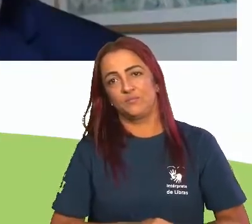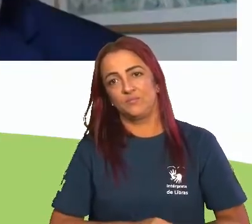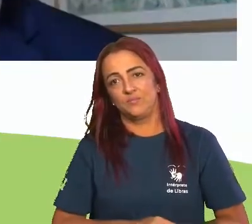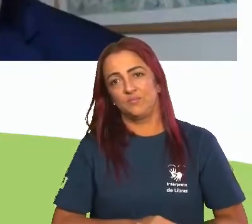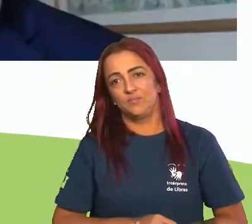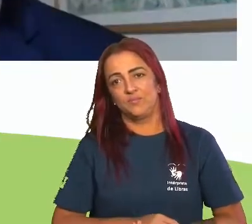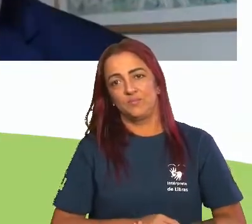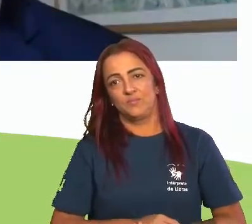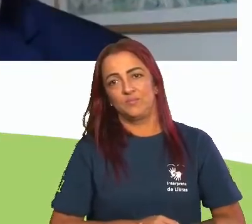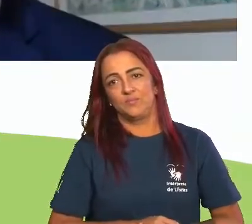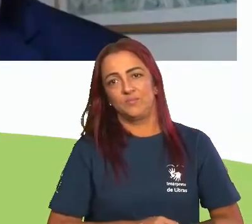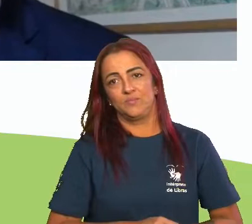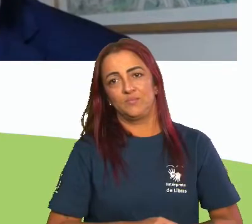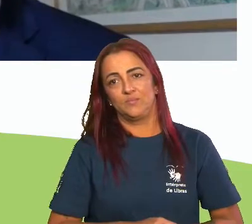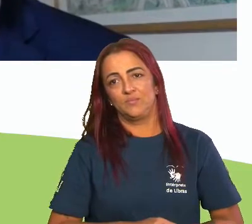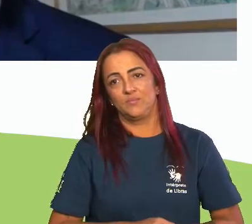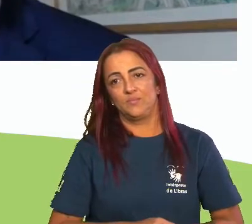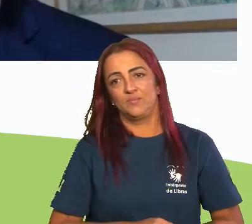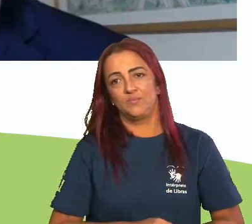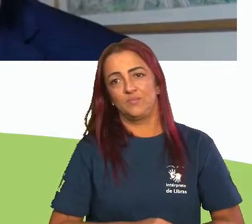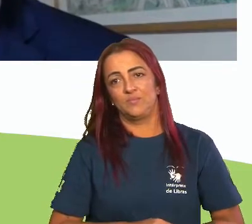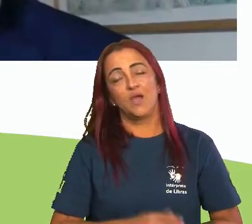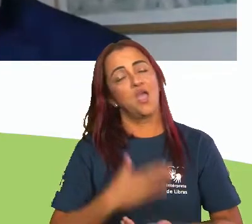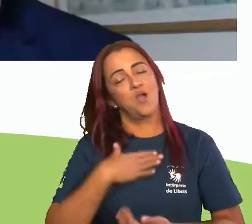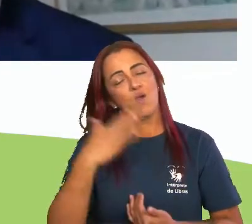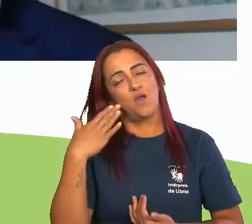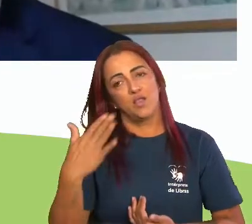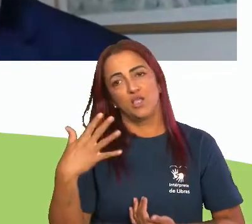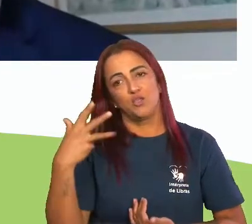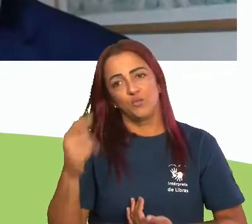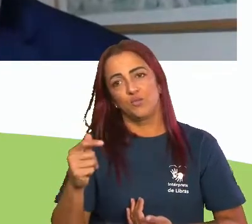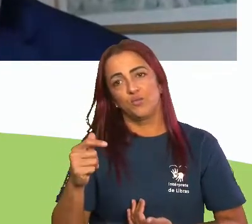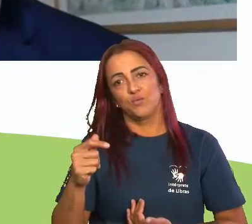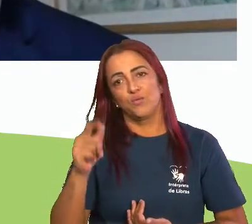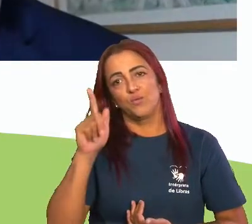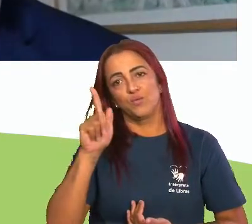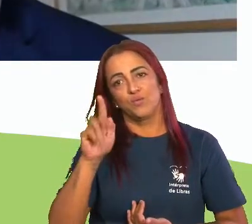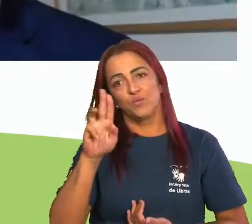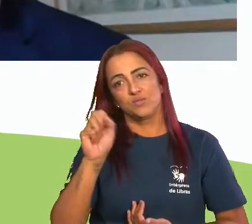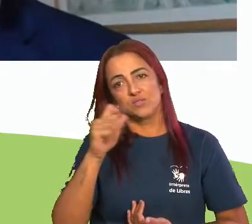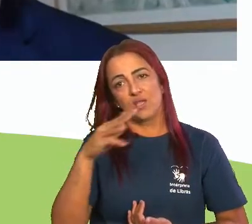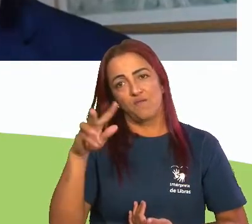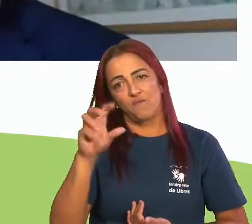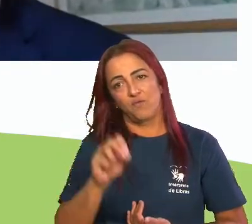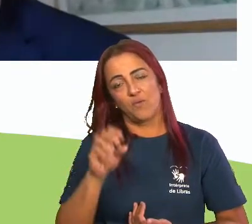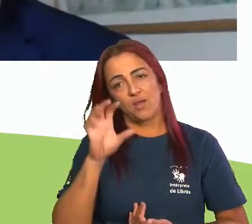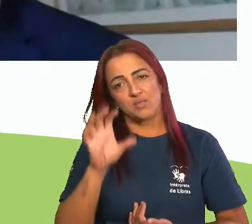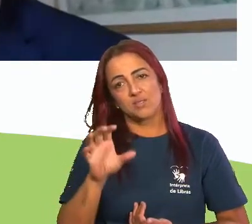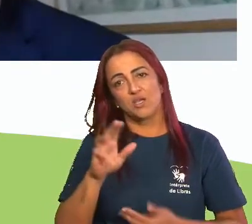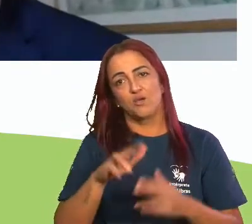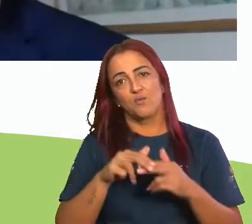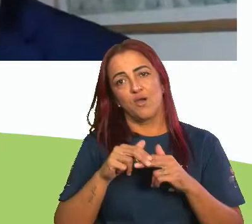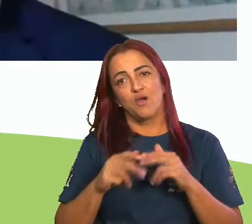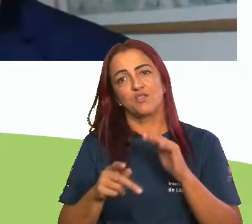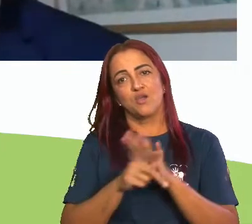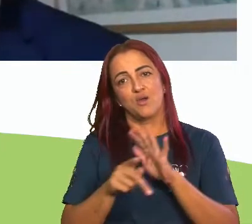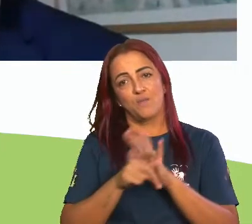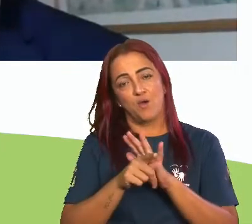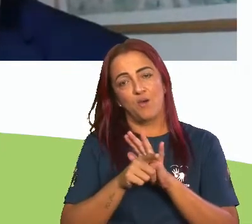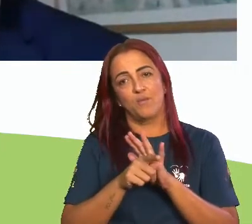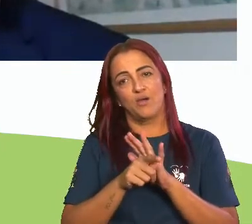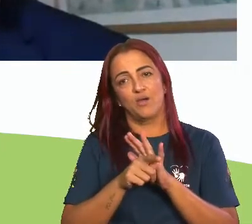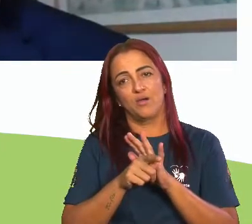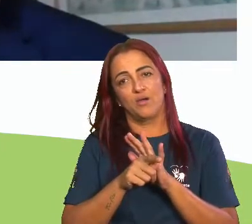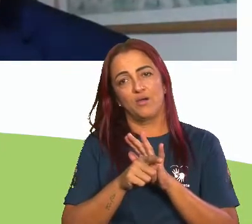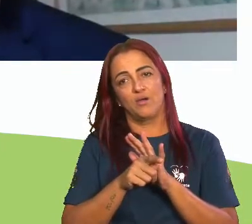por vocês, tudo o que o Gustavo vem trabalhando nessa história da Covid, o envolvimento dele com a gente, com a